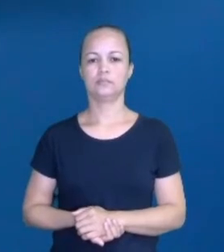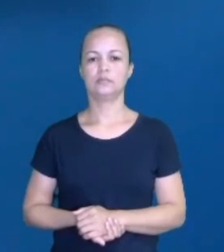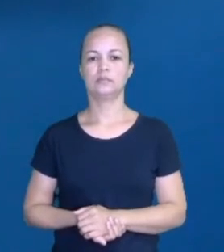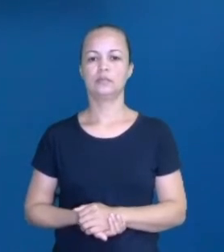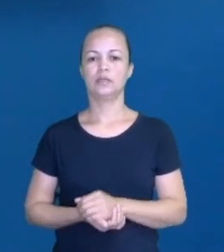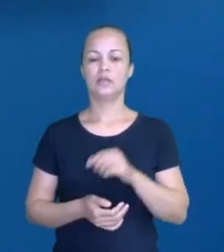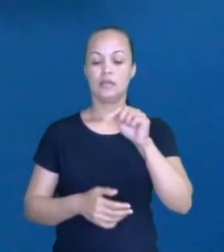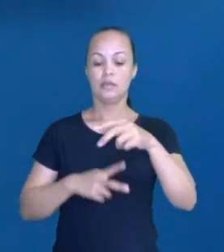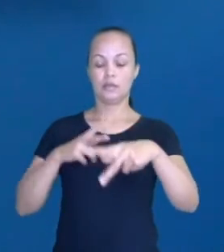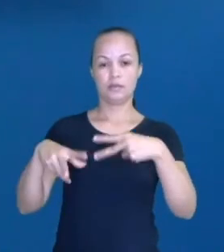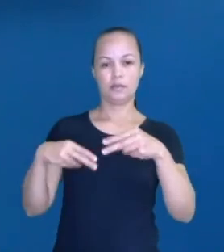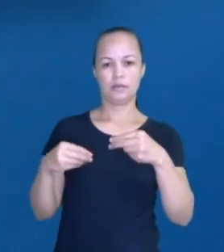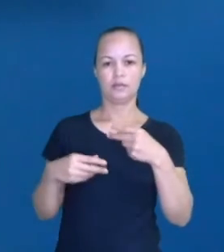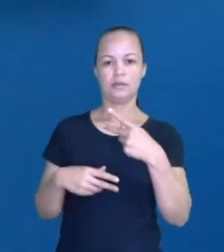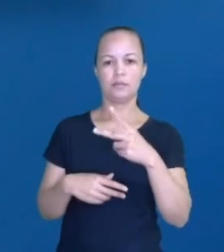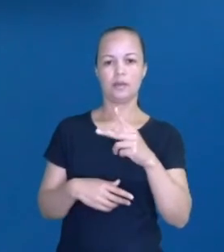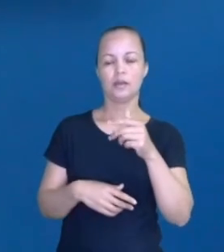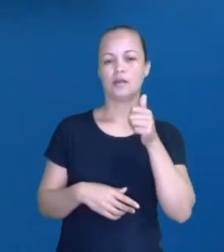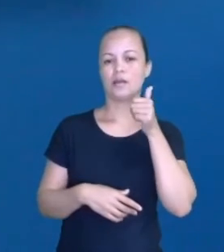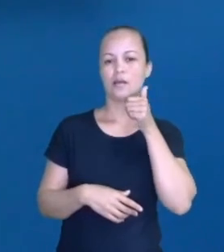Este presente é para o meu neto?